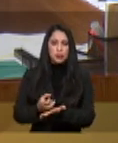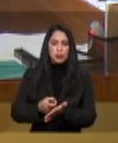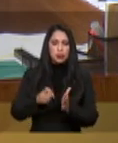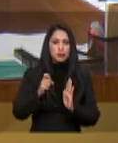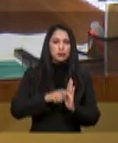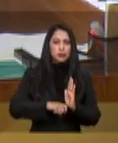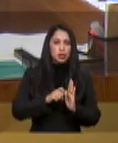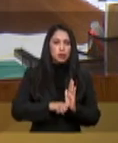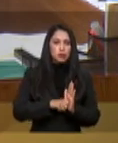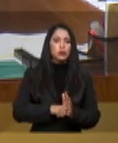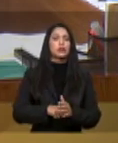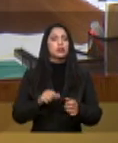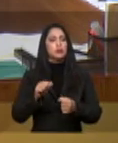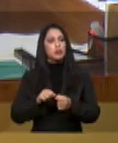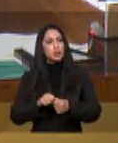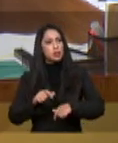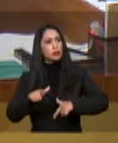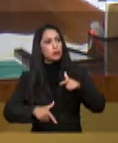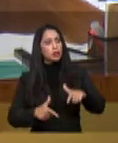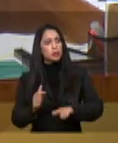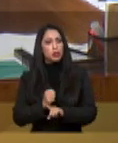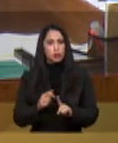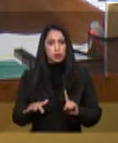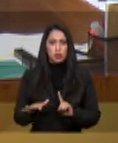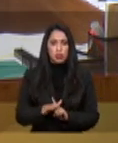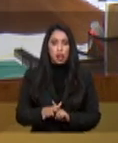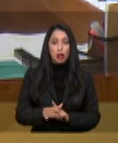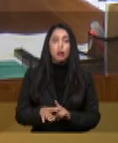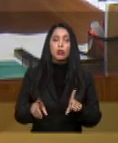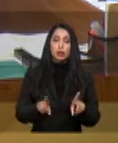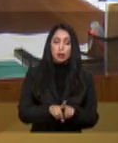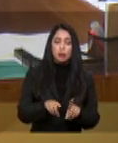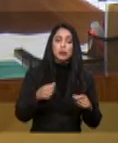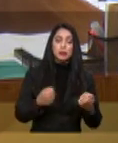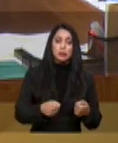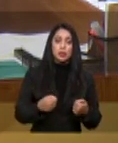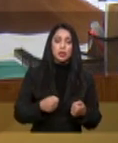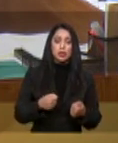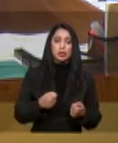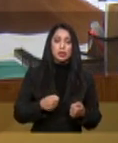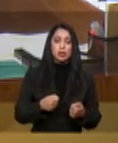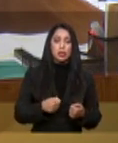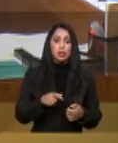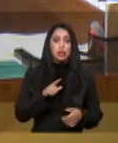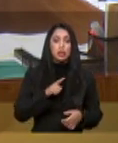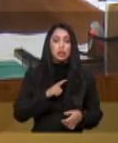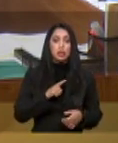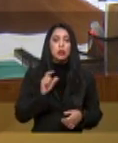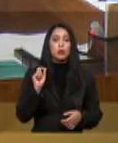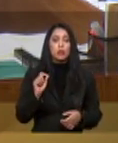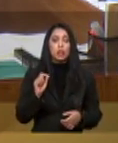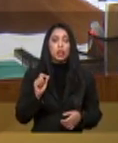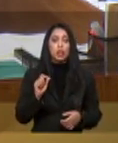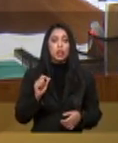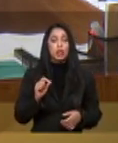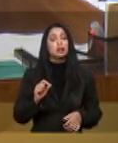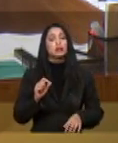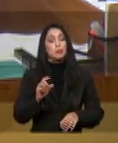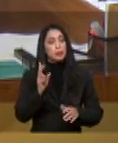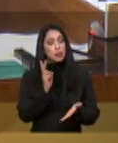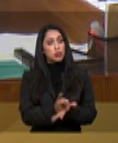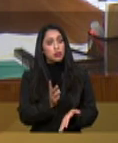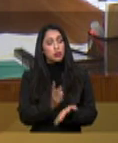frente às prestações sociais dele exigidas, de outro, se vale do monopólio da força coercitiva a título de mecanismo de